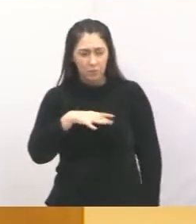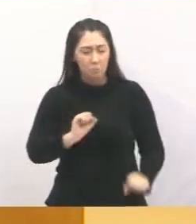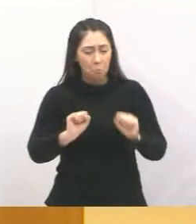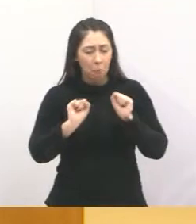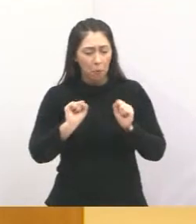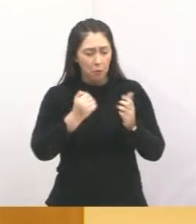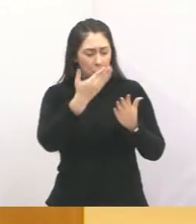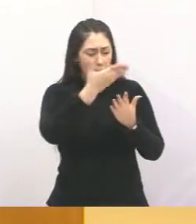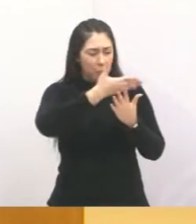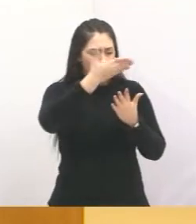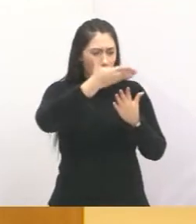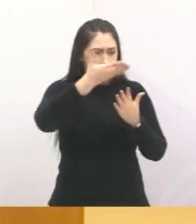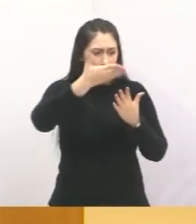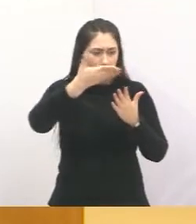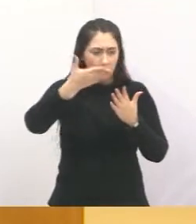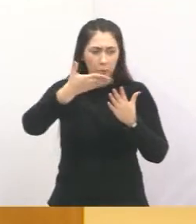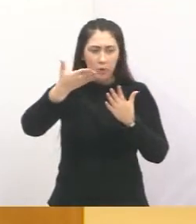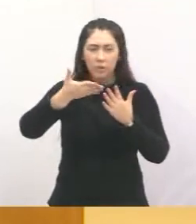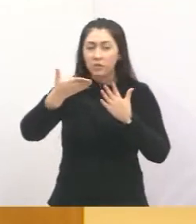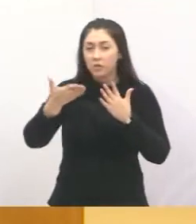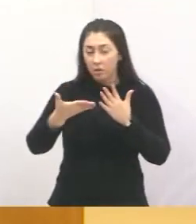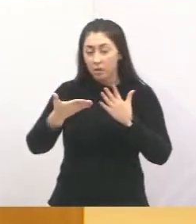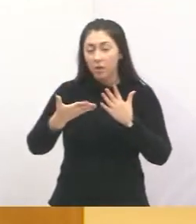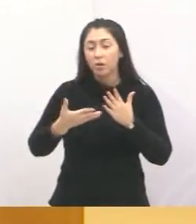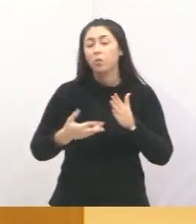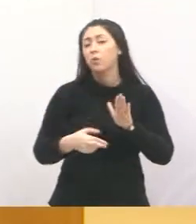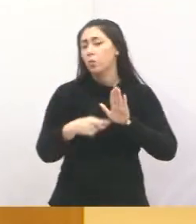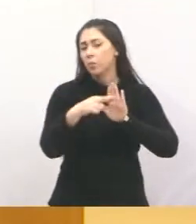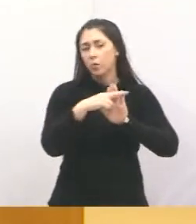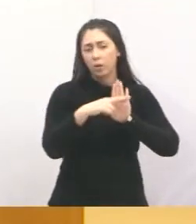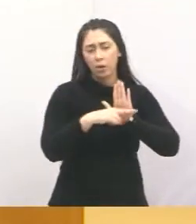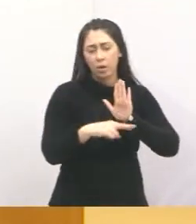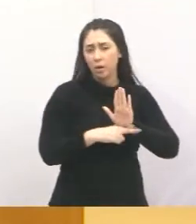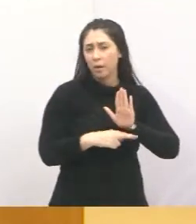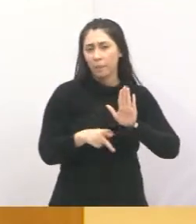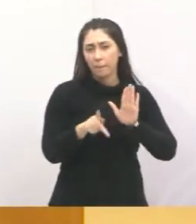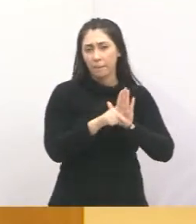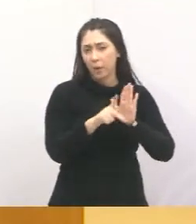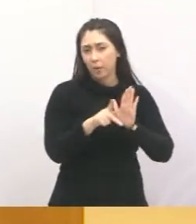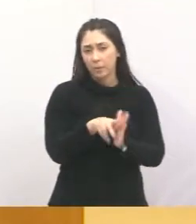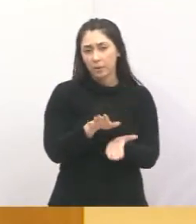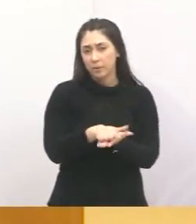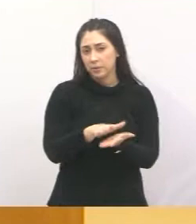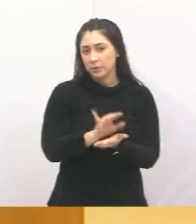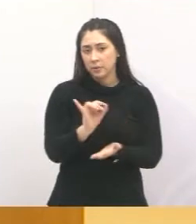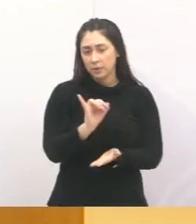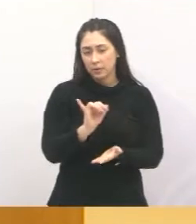débito do município de Jacareí com seu regime próprio de Previdência Social,